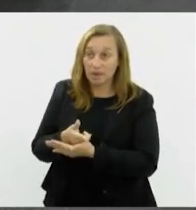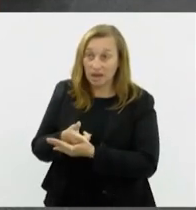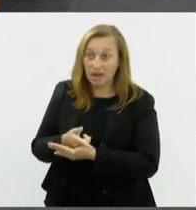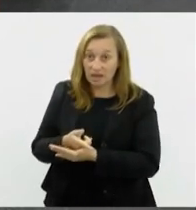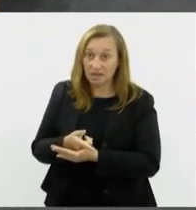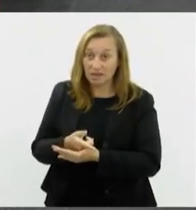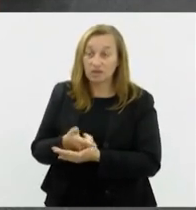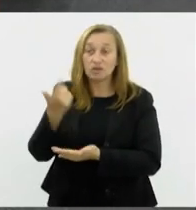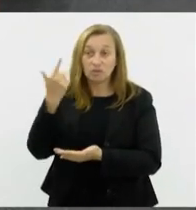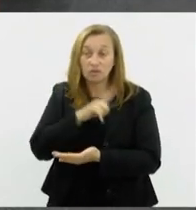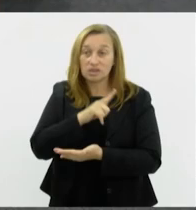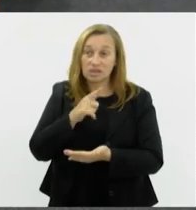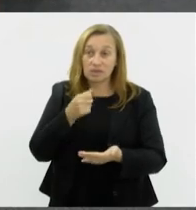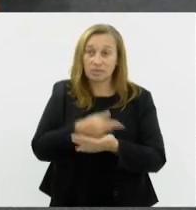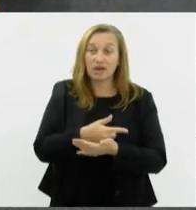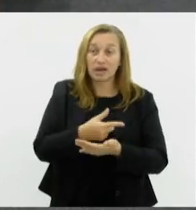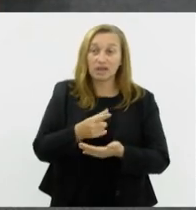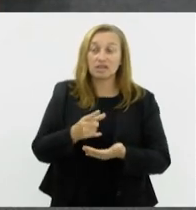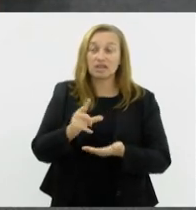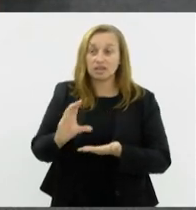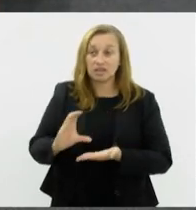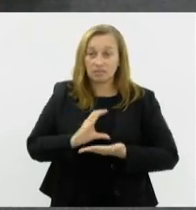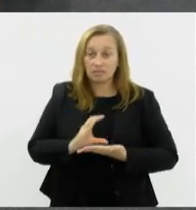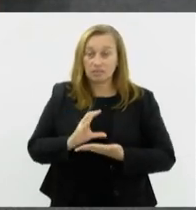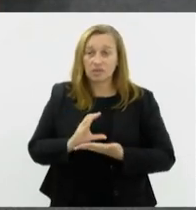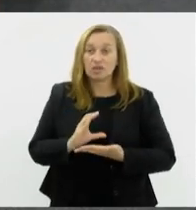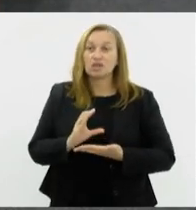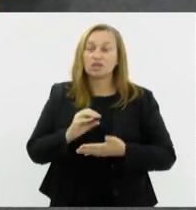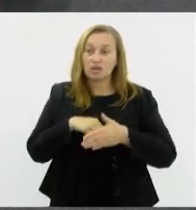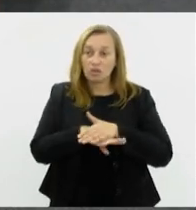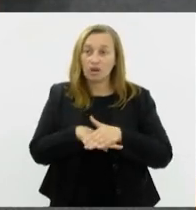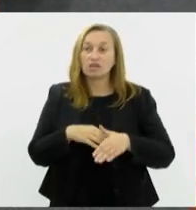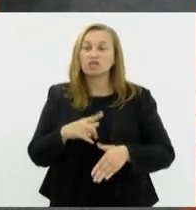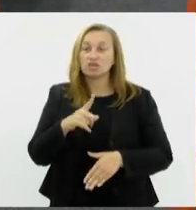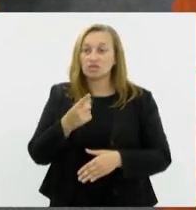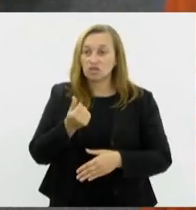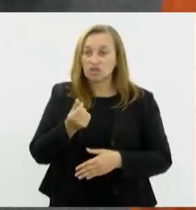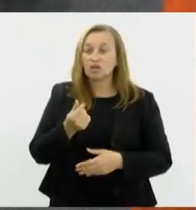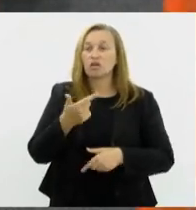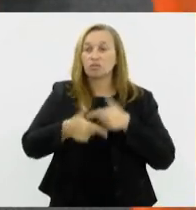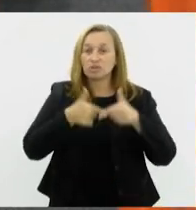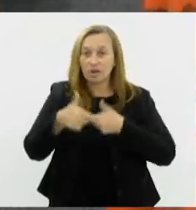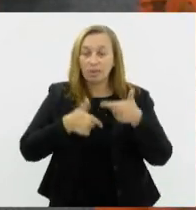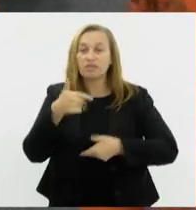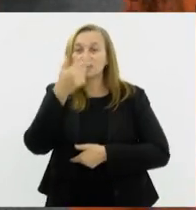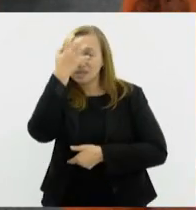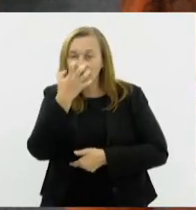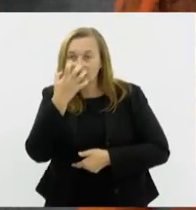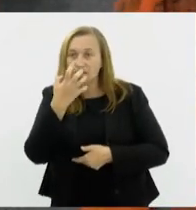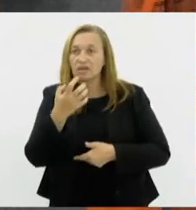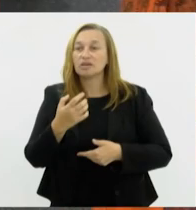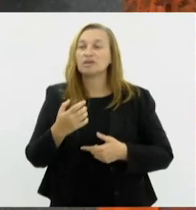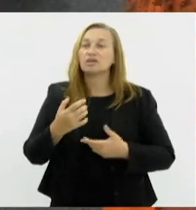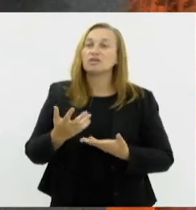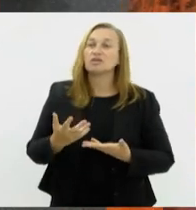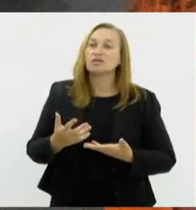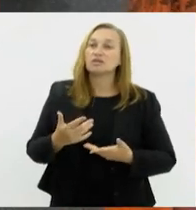folha de pagamento e ainda sobra recurso. E isso quer dizer que o trabalho ali é um trabalho muito sério, um trabalho feito com